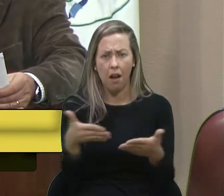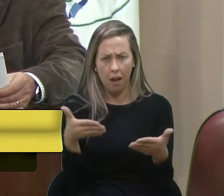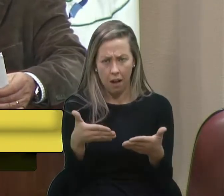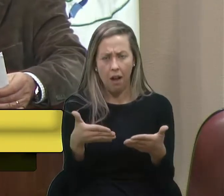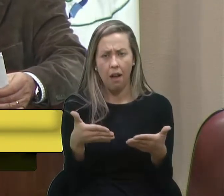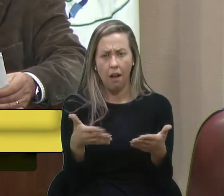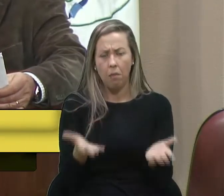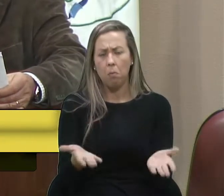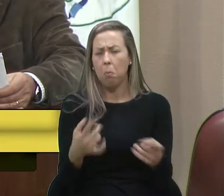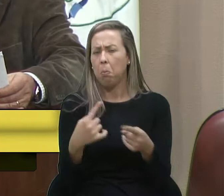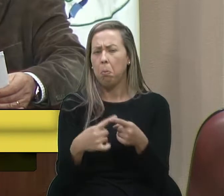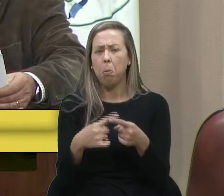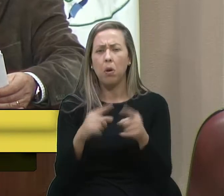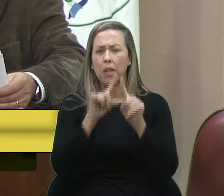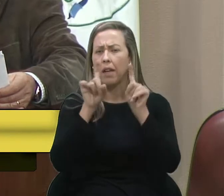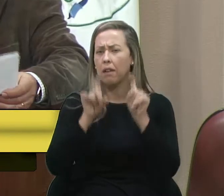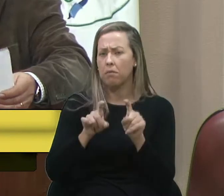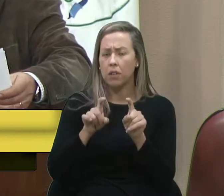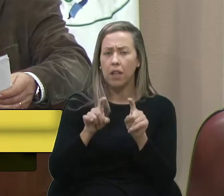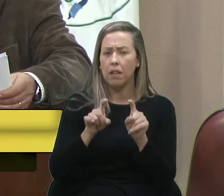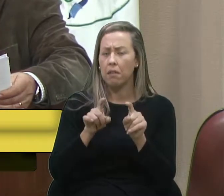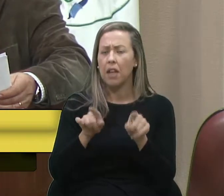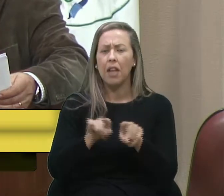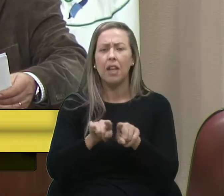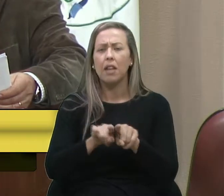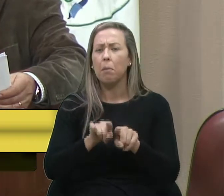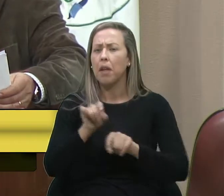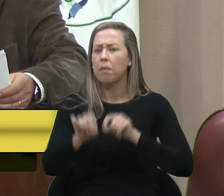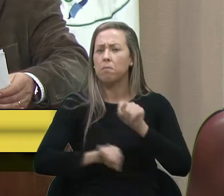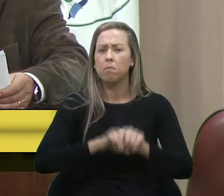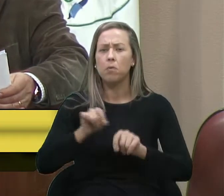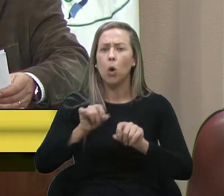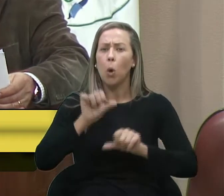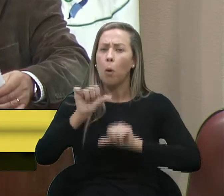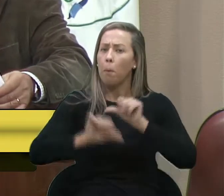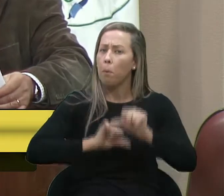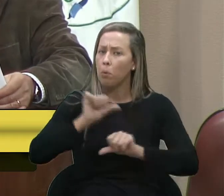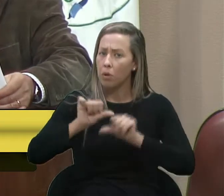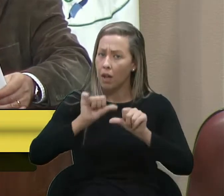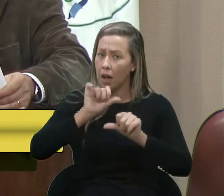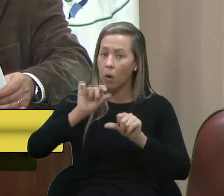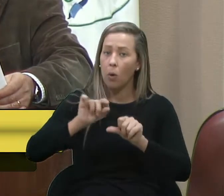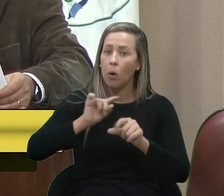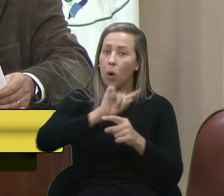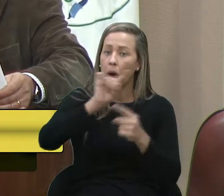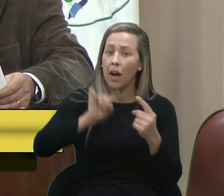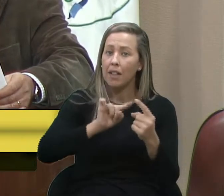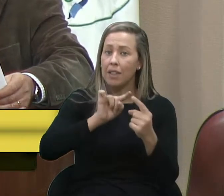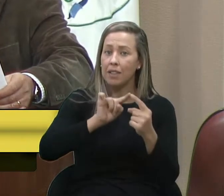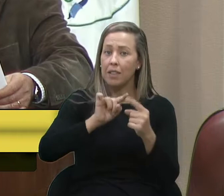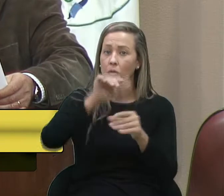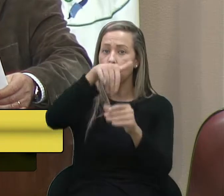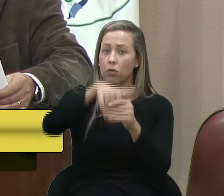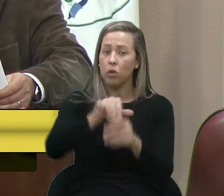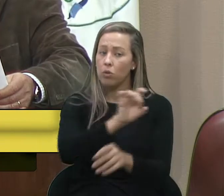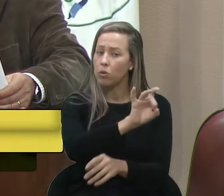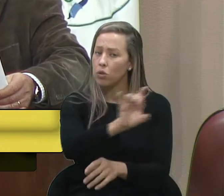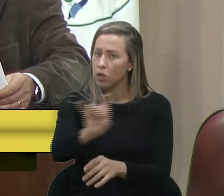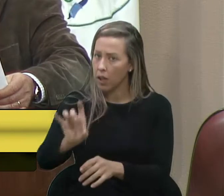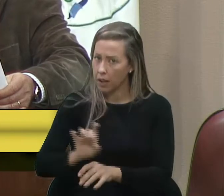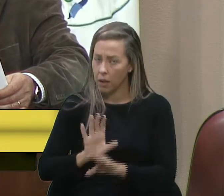condicional e muito menos mudar a intenção de voto de cada um. Muito menos